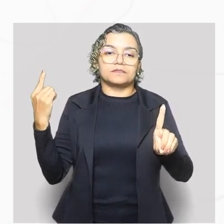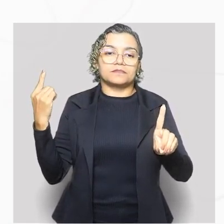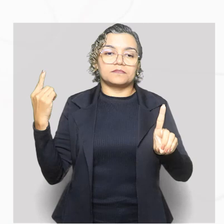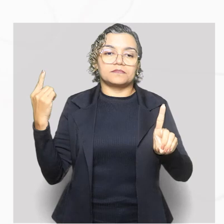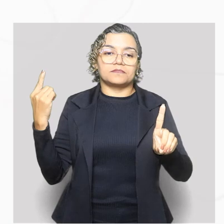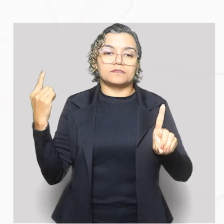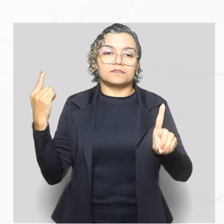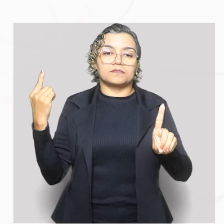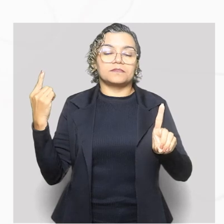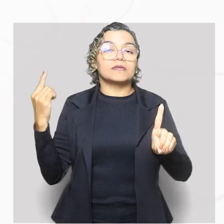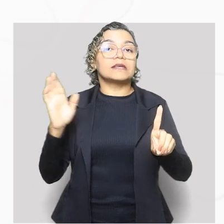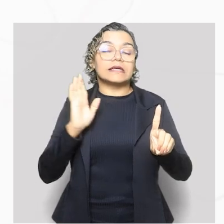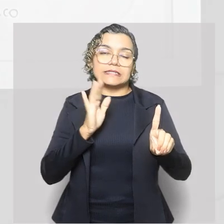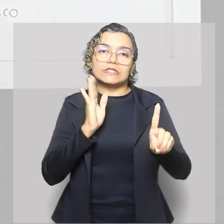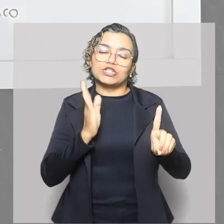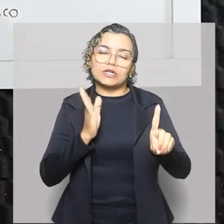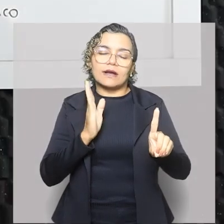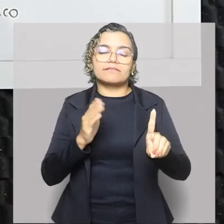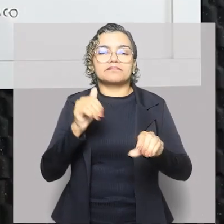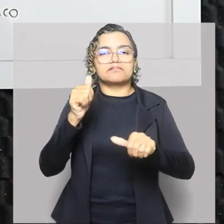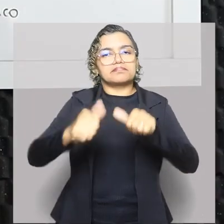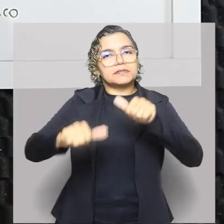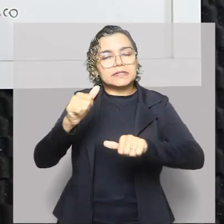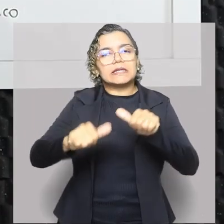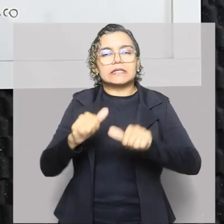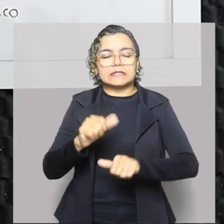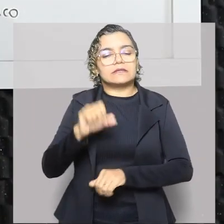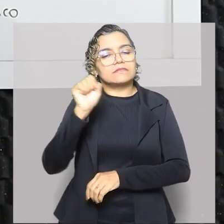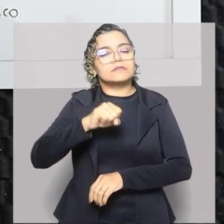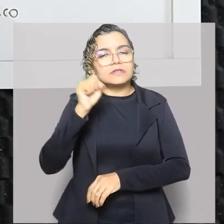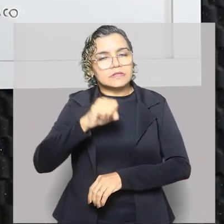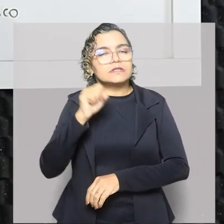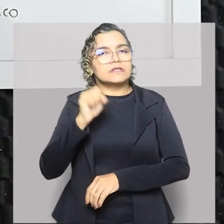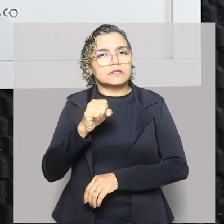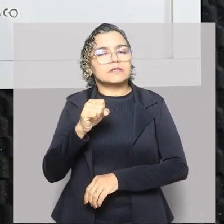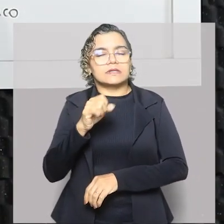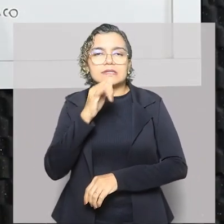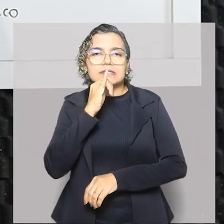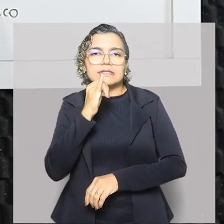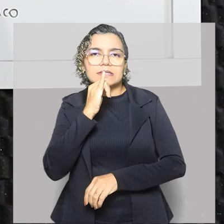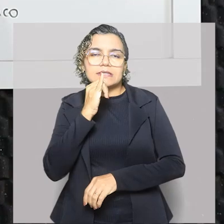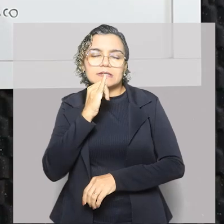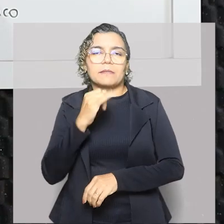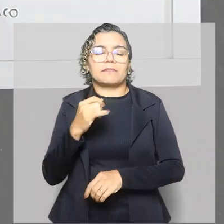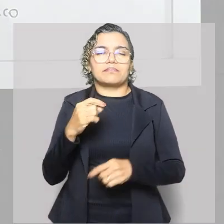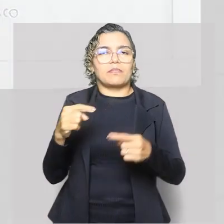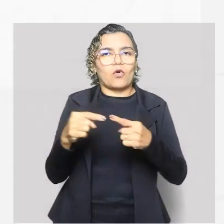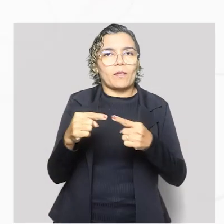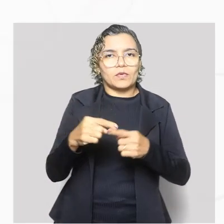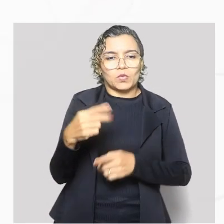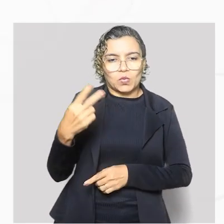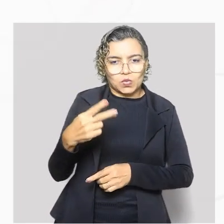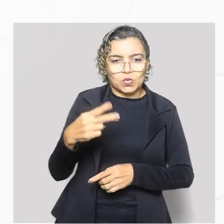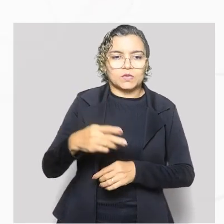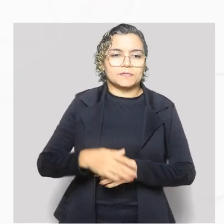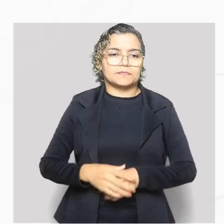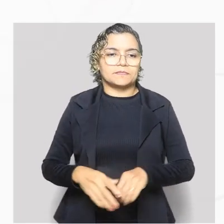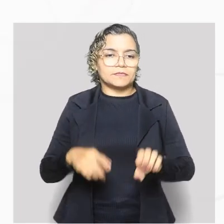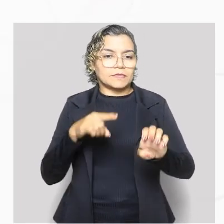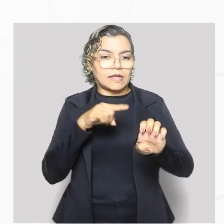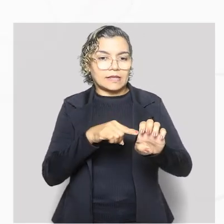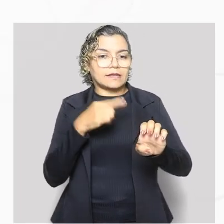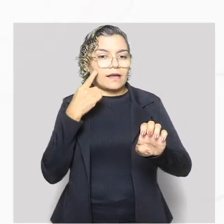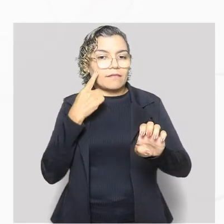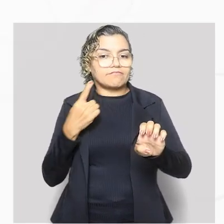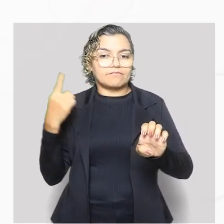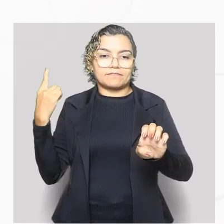2, e a gente chegou, né, a analisar que sim, eles obedecem ali o requisito 2, e na letra E que eles não são seres vivos